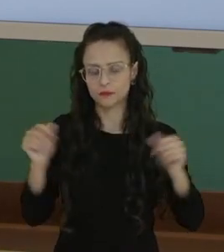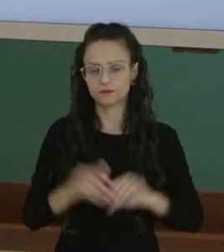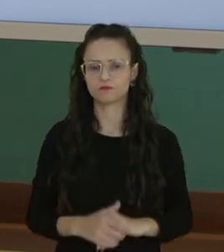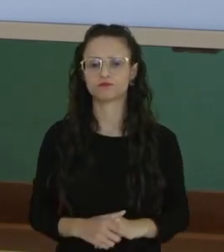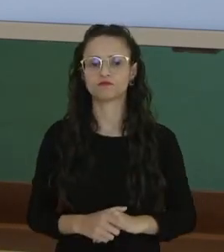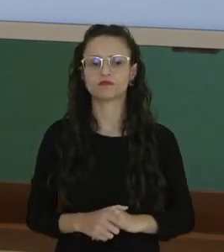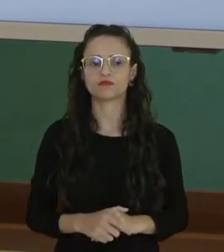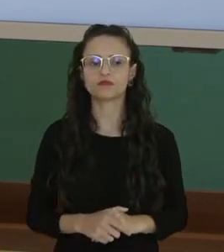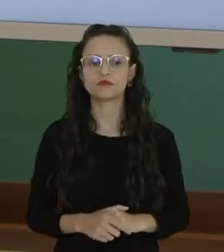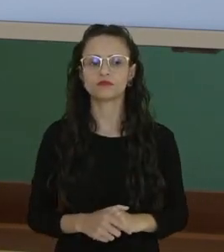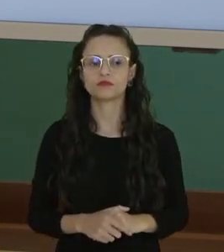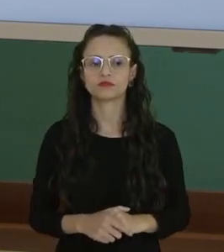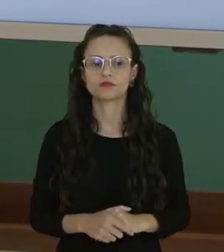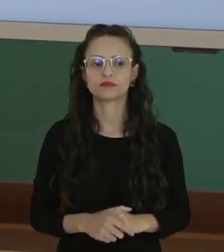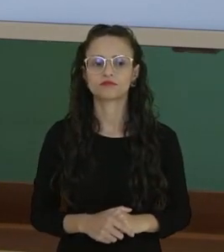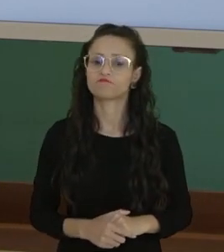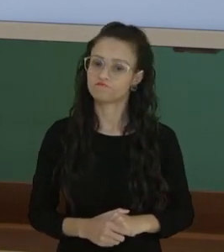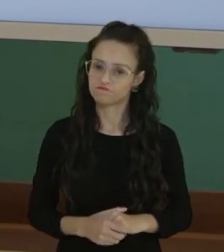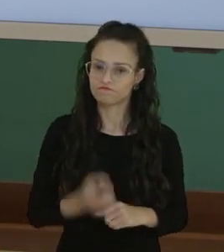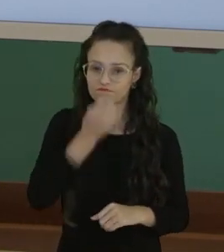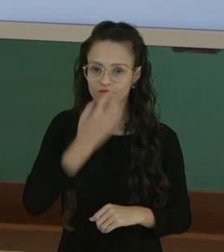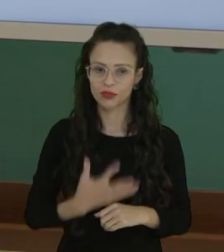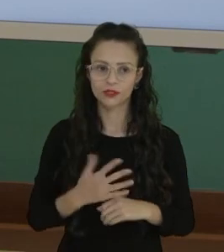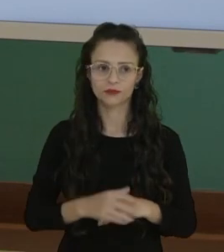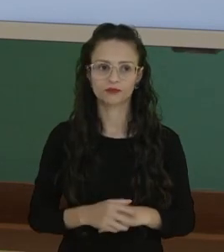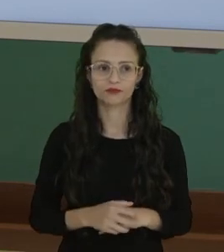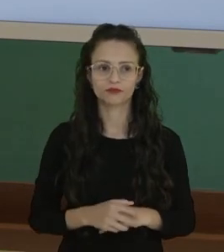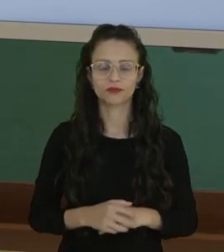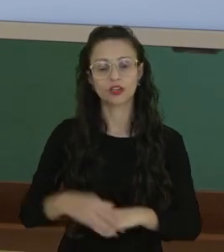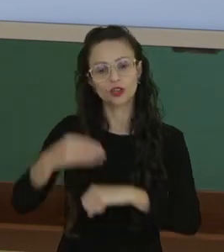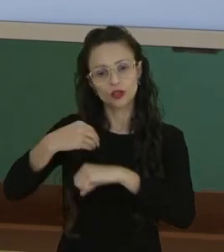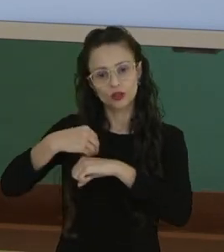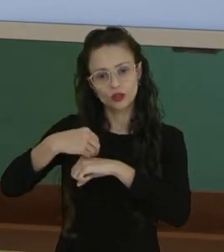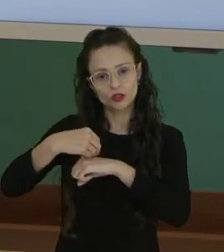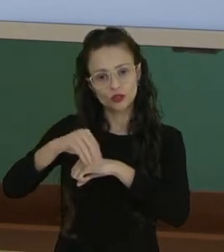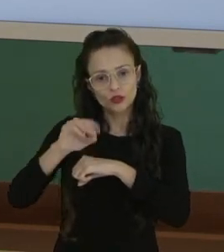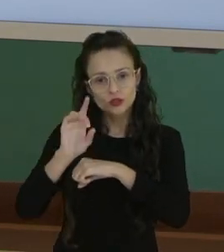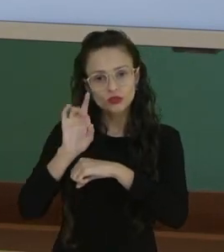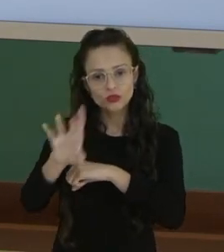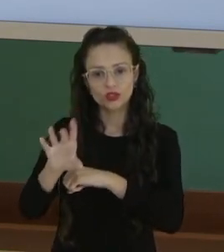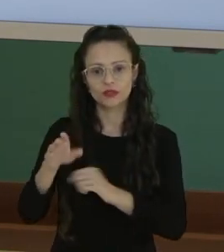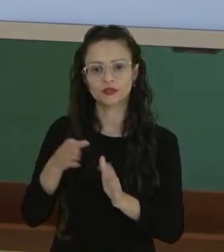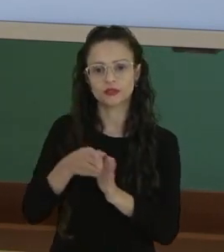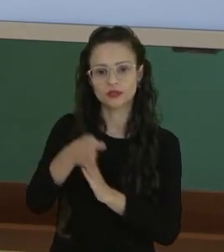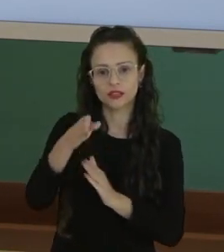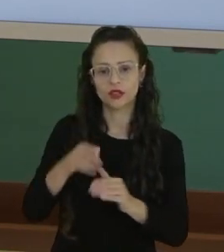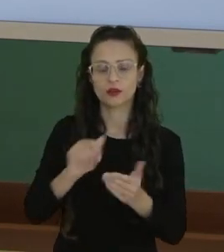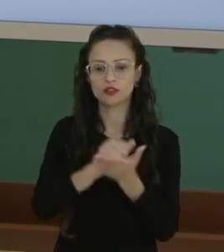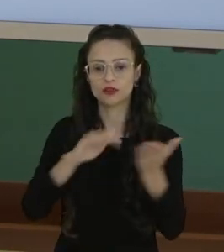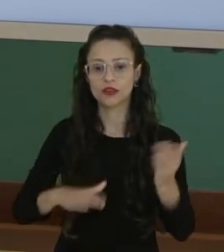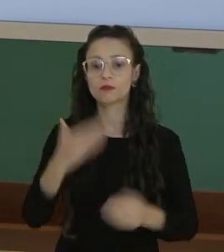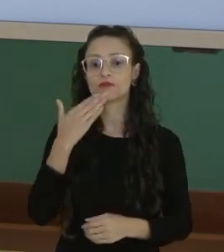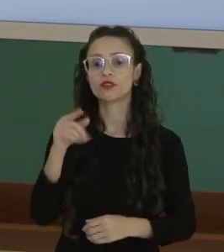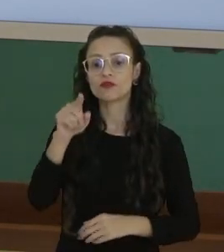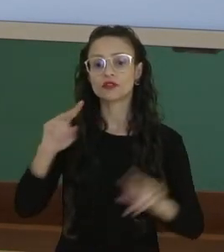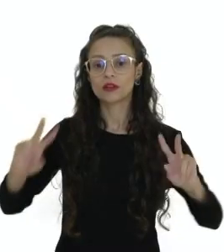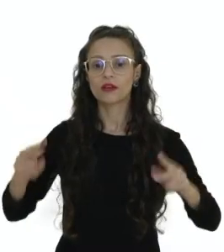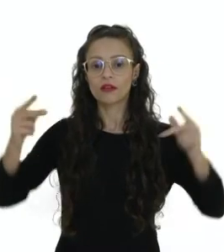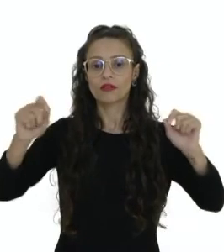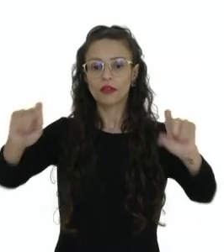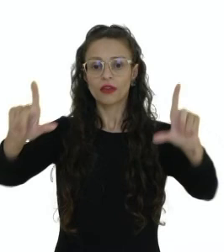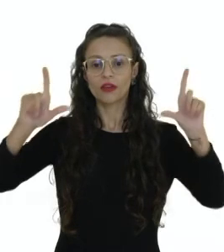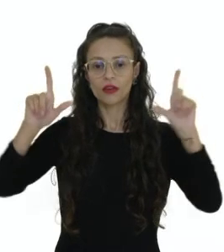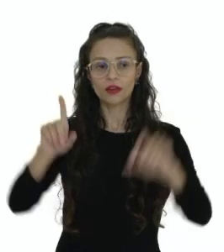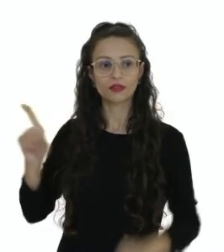certo? Bem, como sugestão de atividade, eu vou pedir que vocês entrem nesse link aqui do PET. É